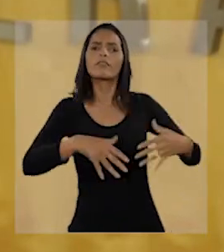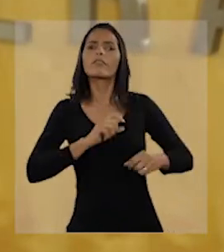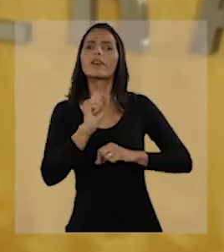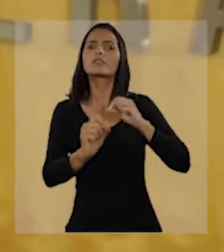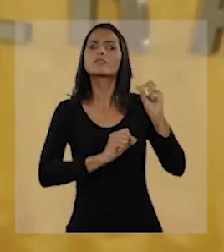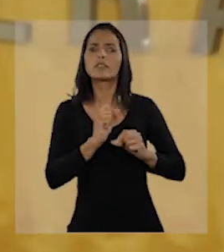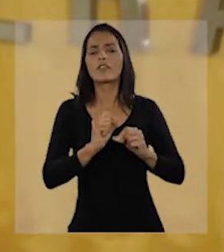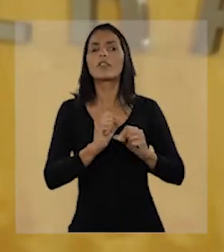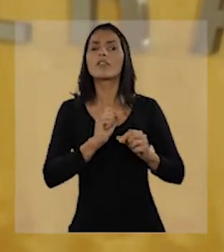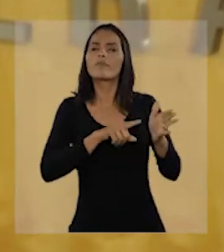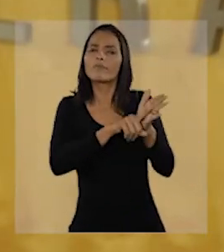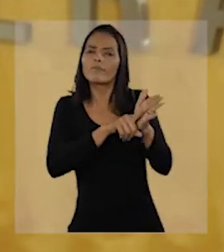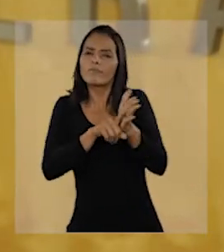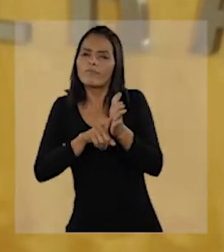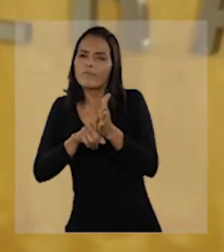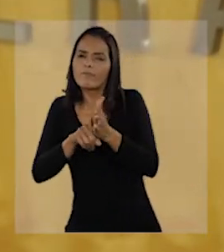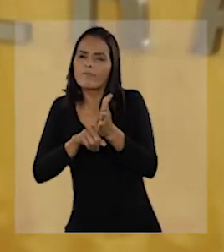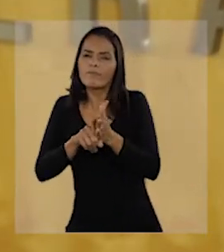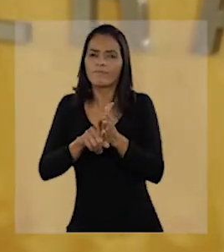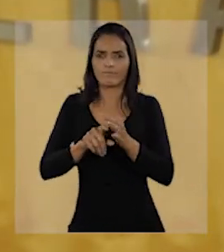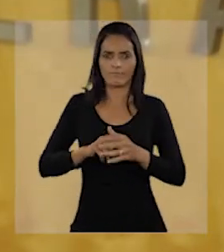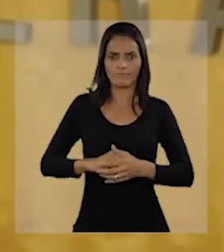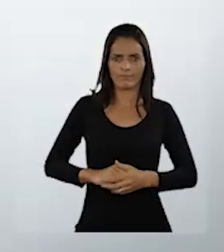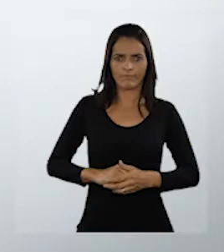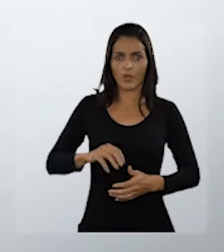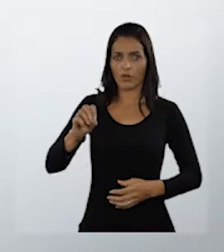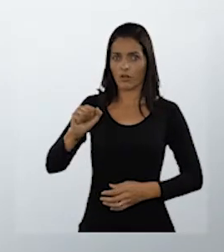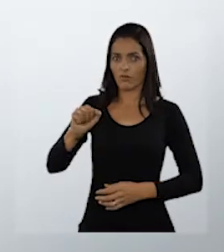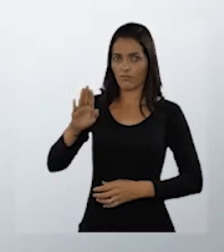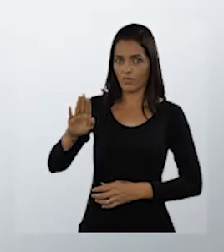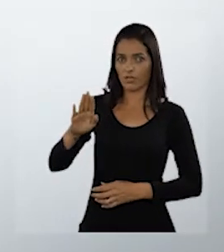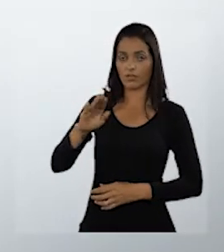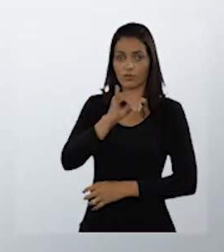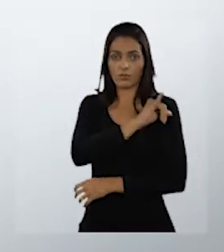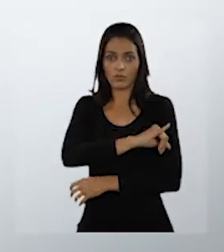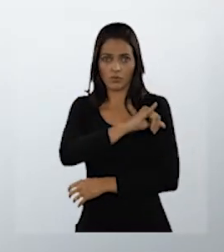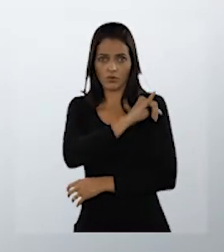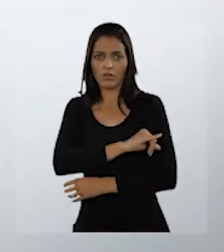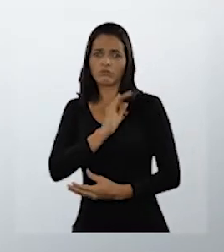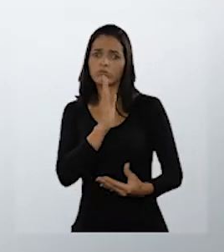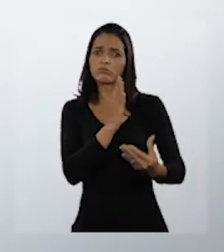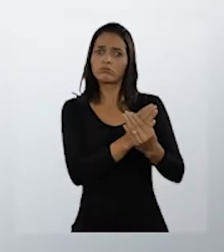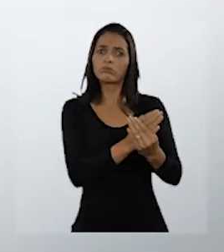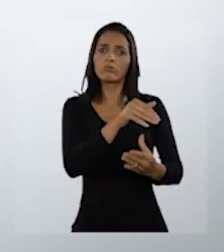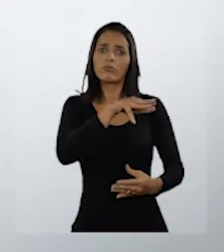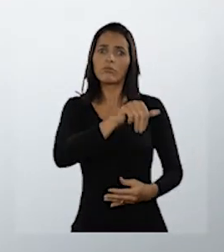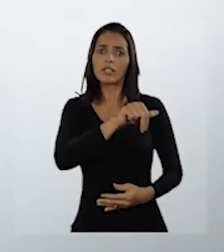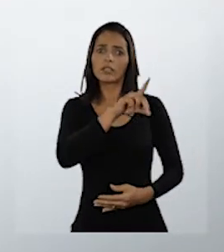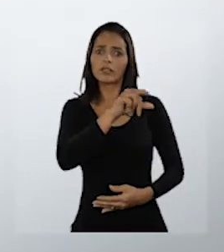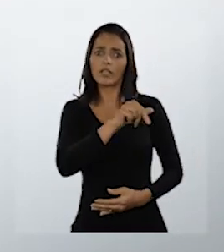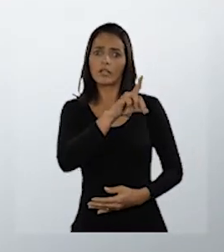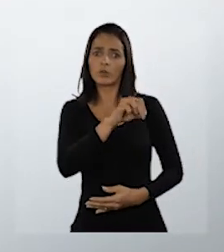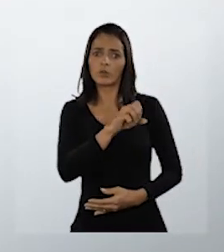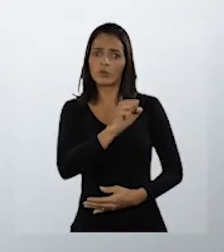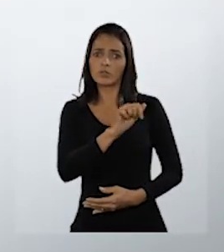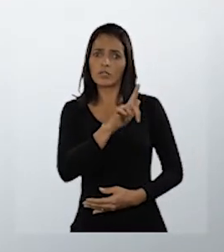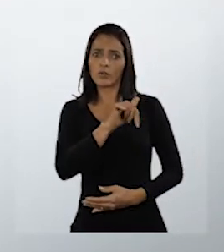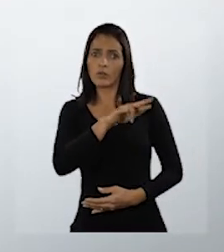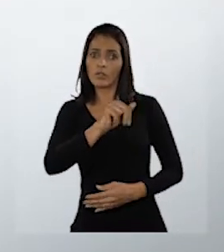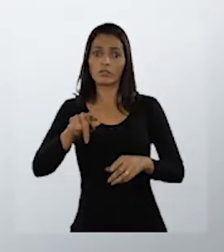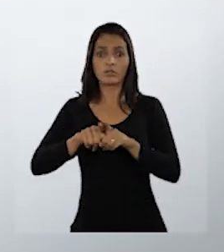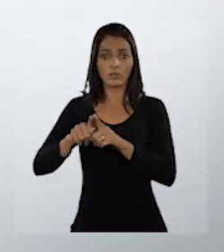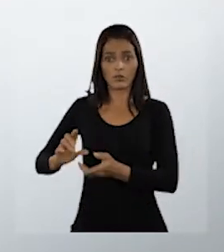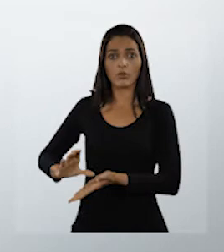para realizar serviços contenciosos. A OAB do Rio de Janeiro ingressou com um mandado de segurança